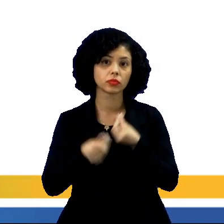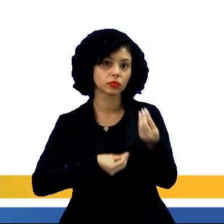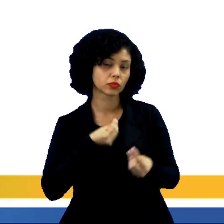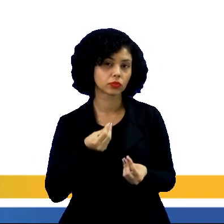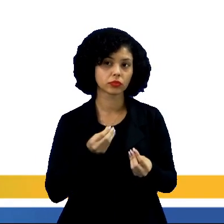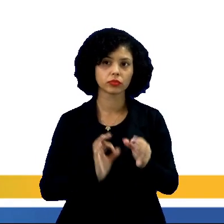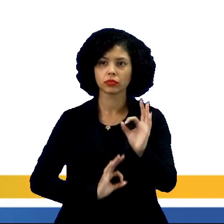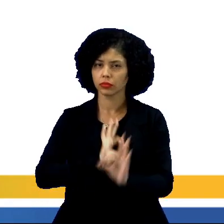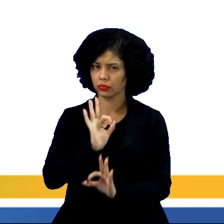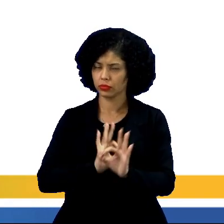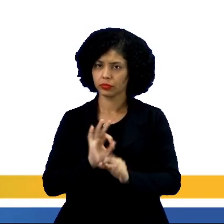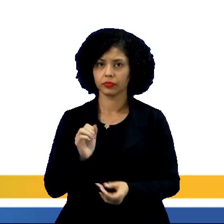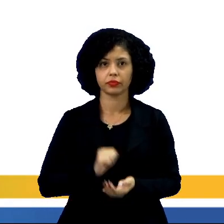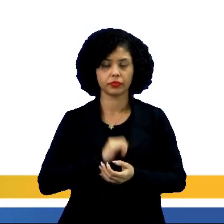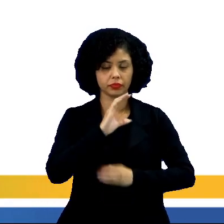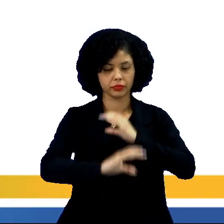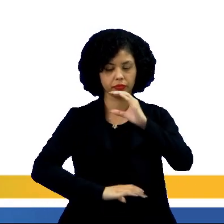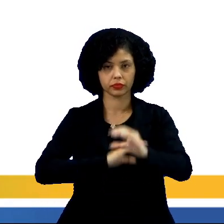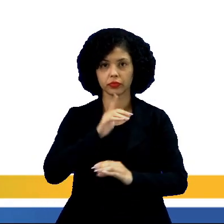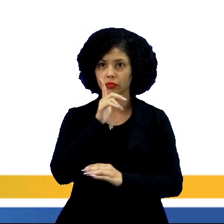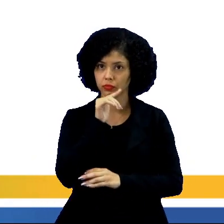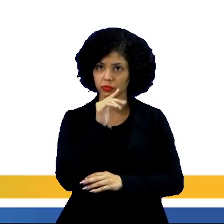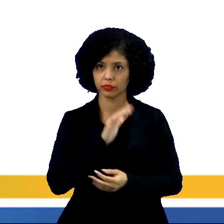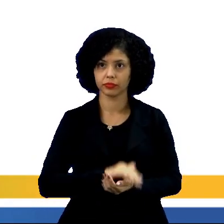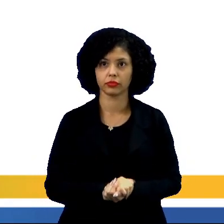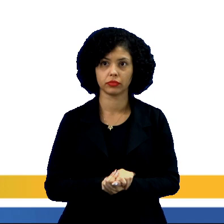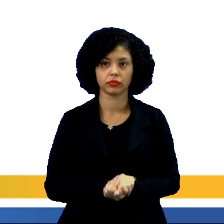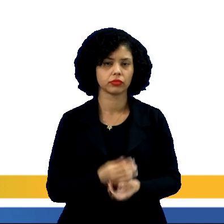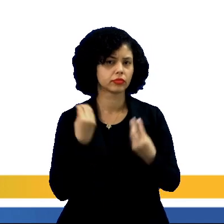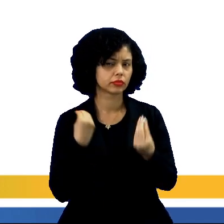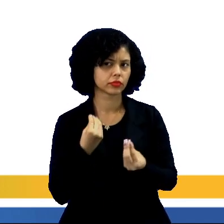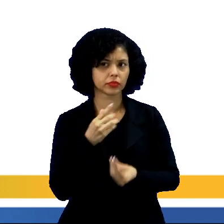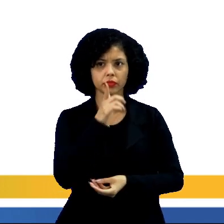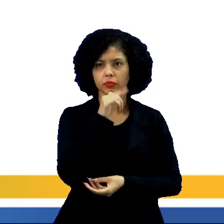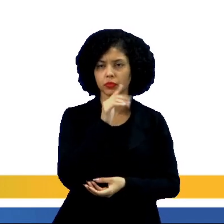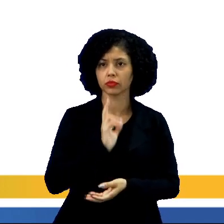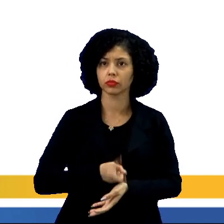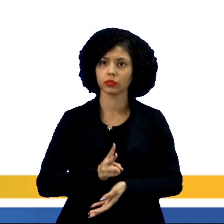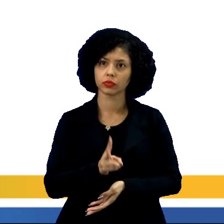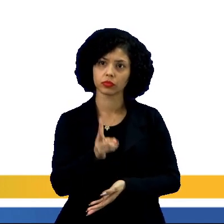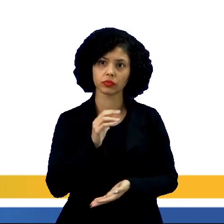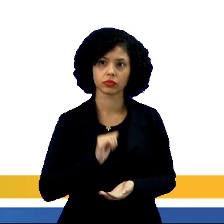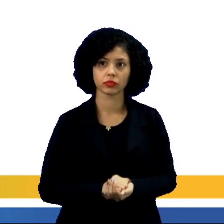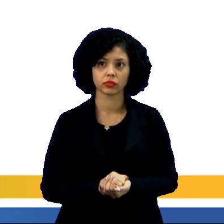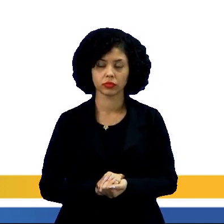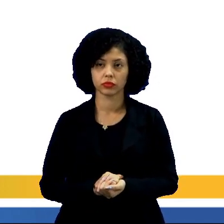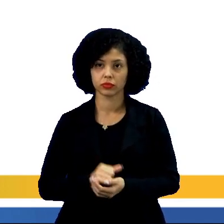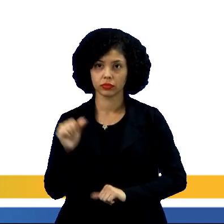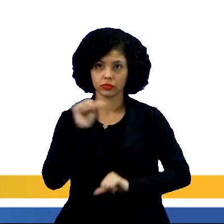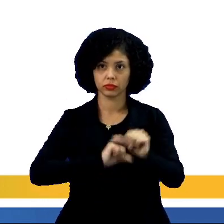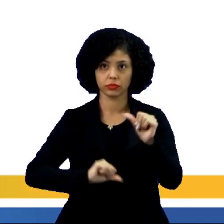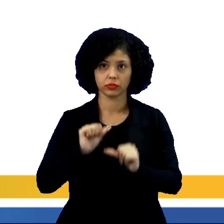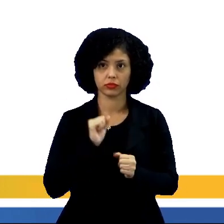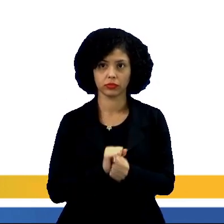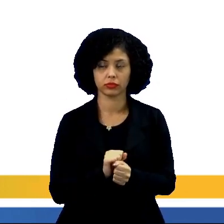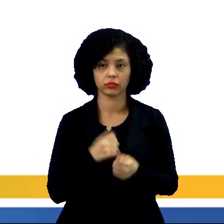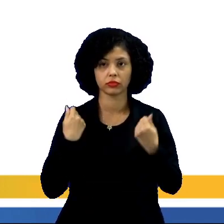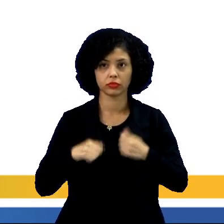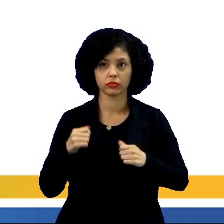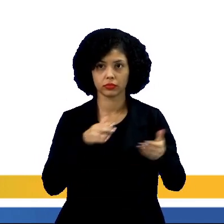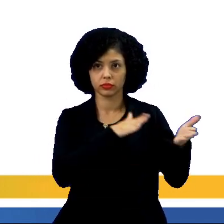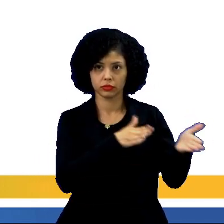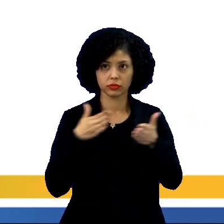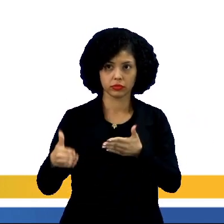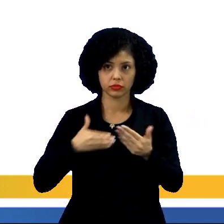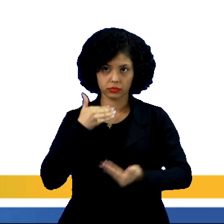Como é que funciona, professor, o ciclo hidrológico? Para que a água ela continue nessa constante alteração, ela